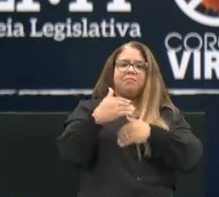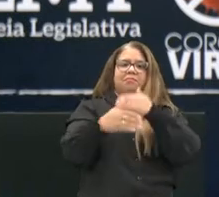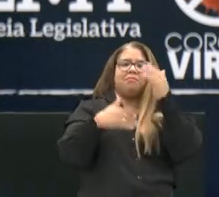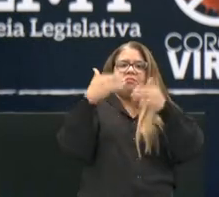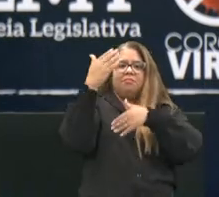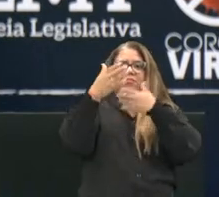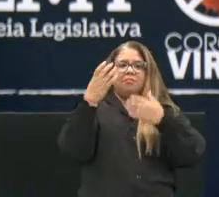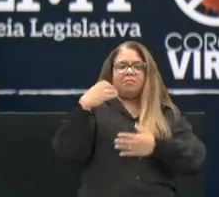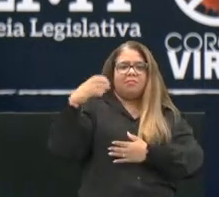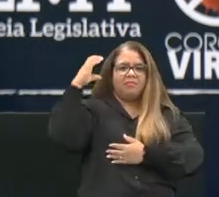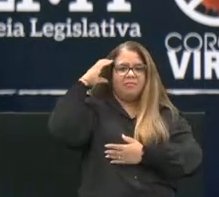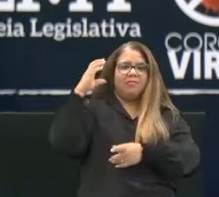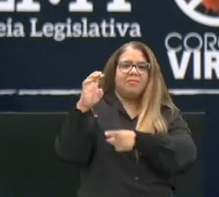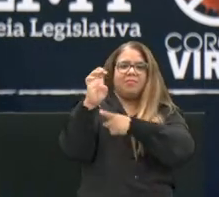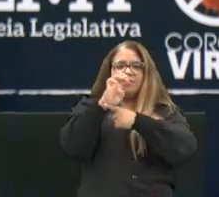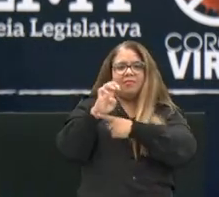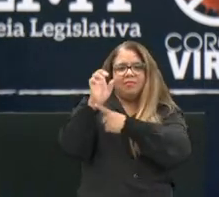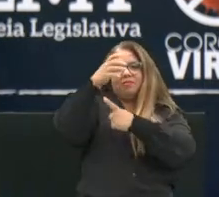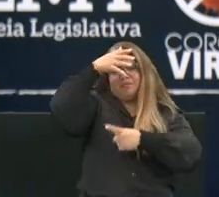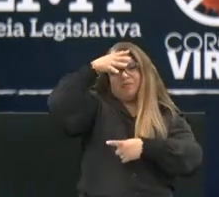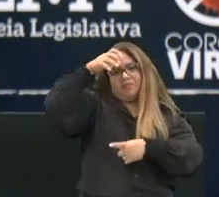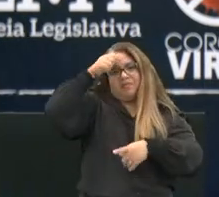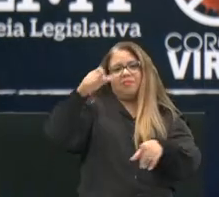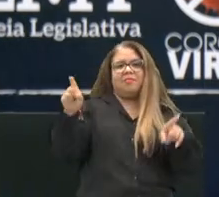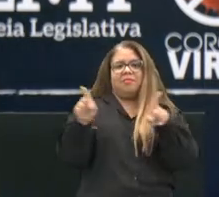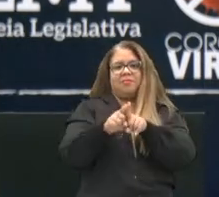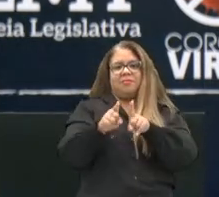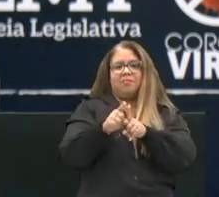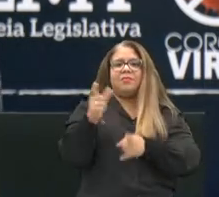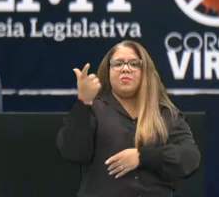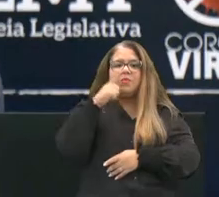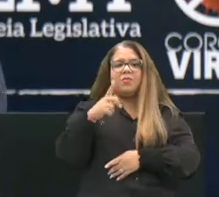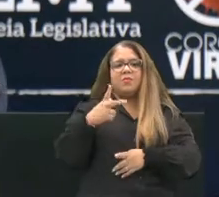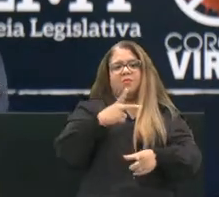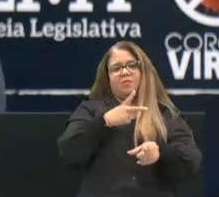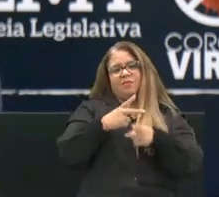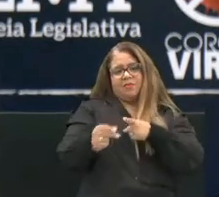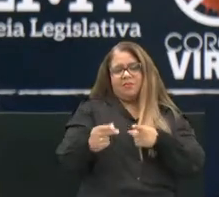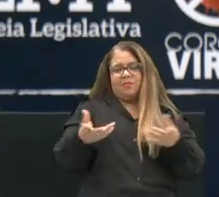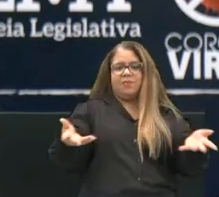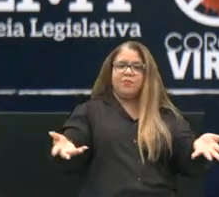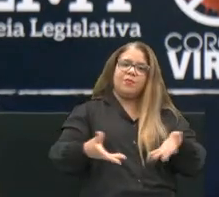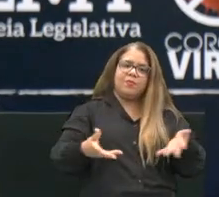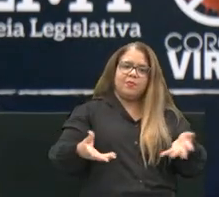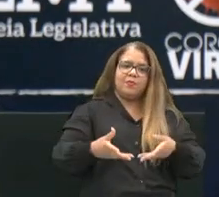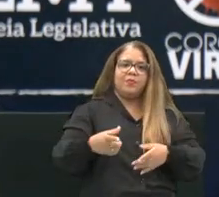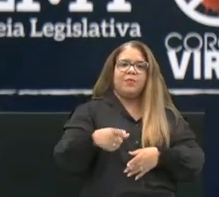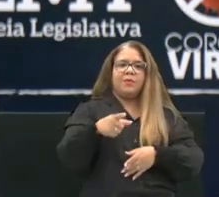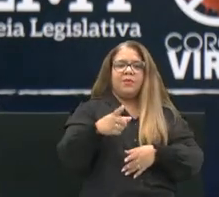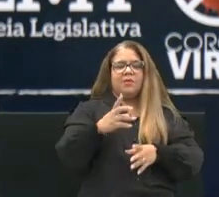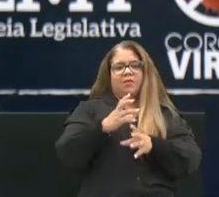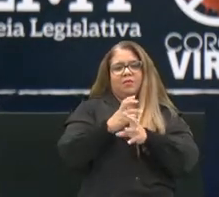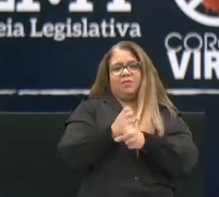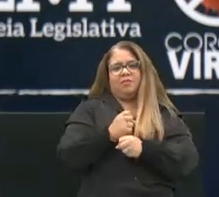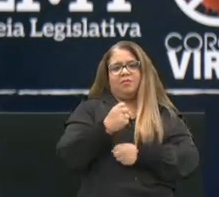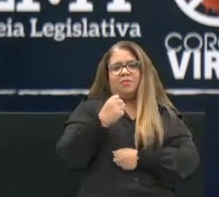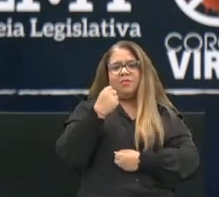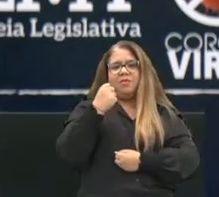e o Estado de Mato Grosso fosse essa potência de hoje. Me somo aqui às palavras do